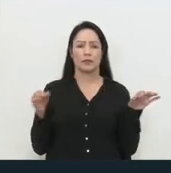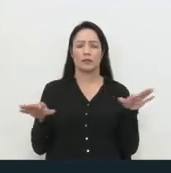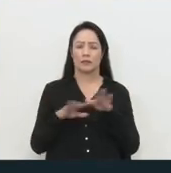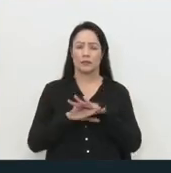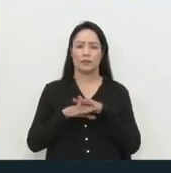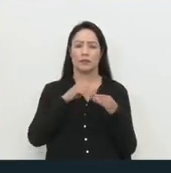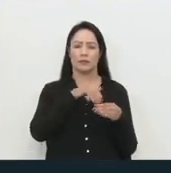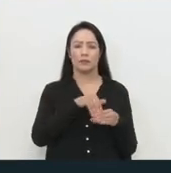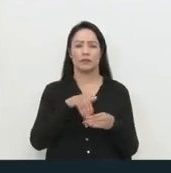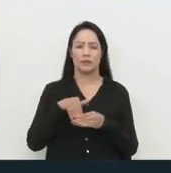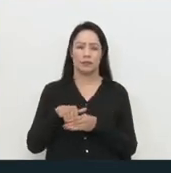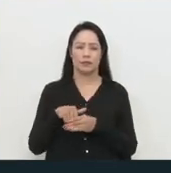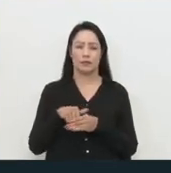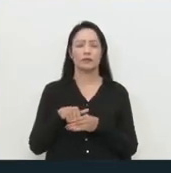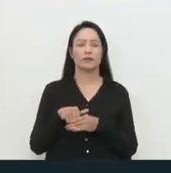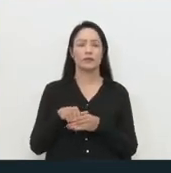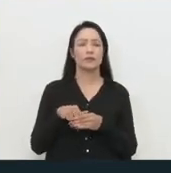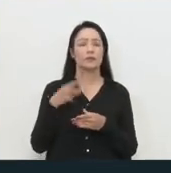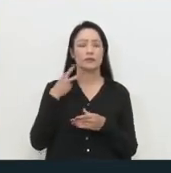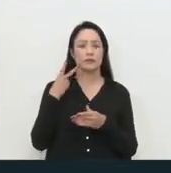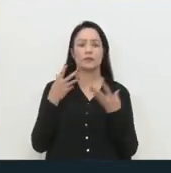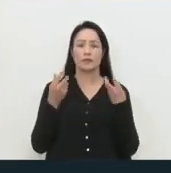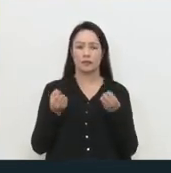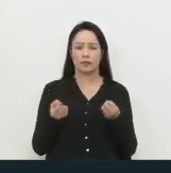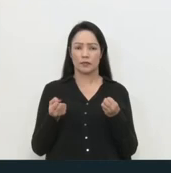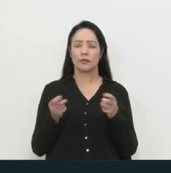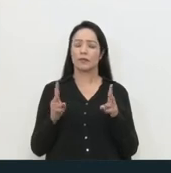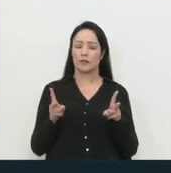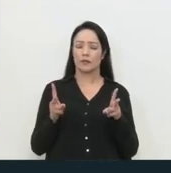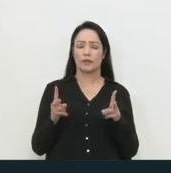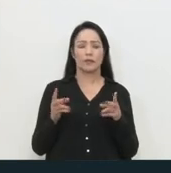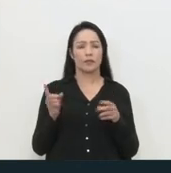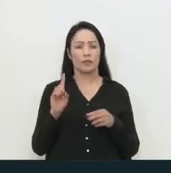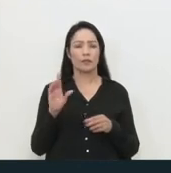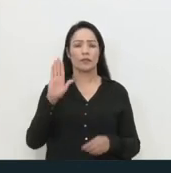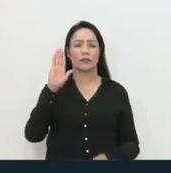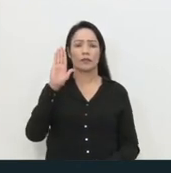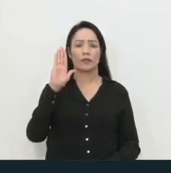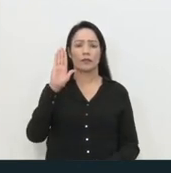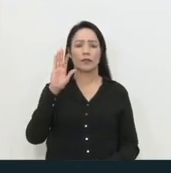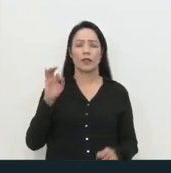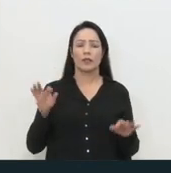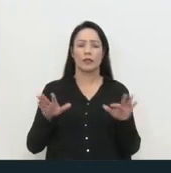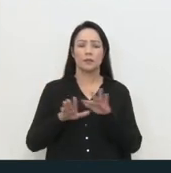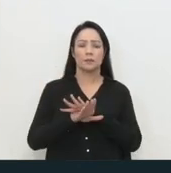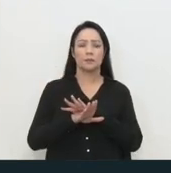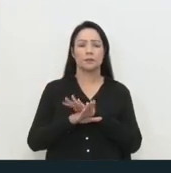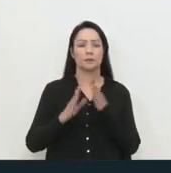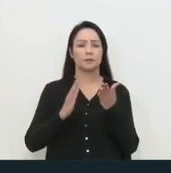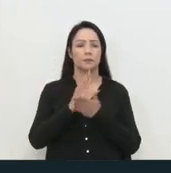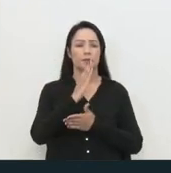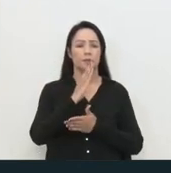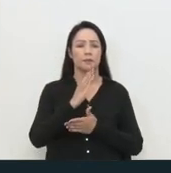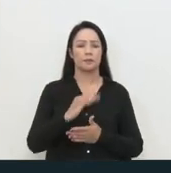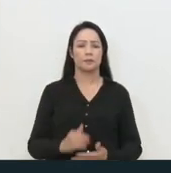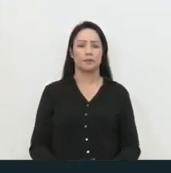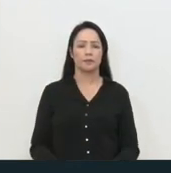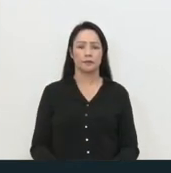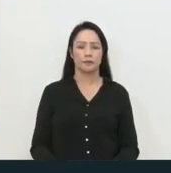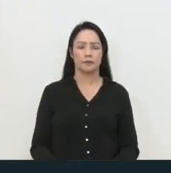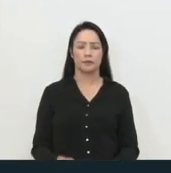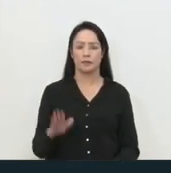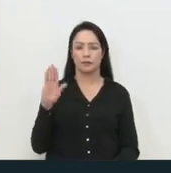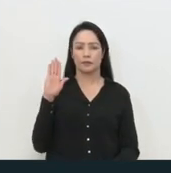em votação os vereadores favoráveis Como estão os contrário se manifestem encerrado a votação aprovado em caminhos